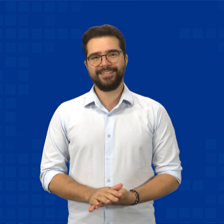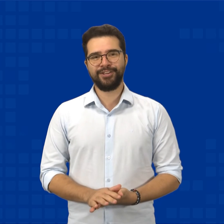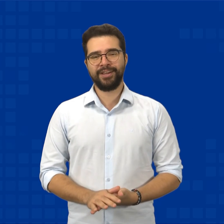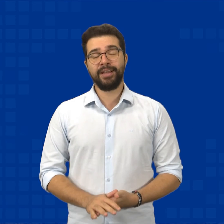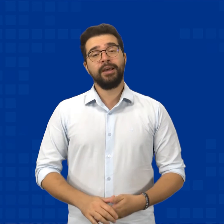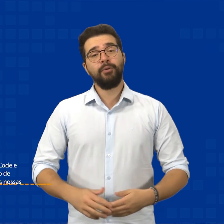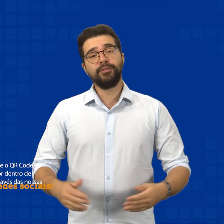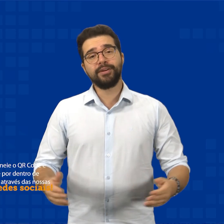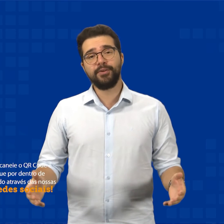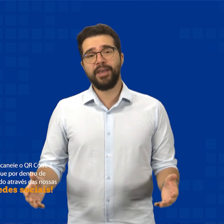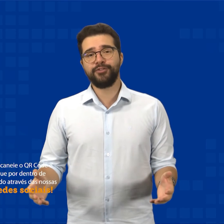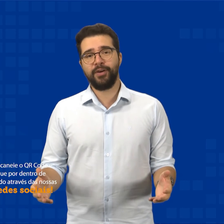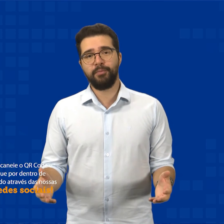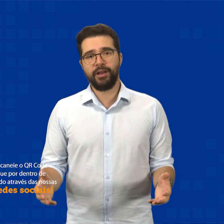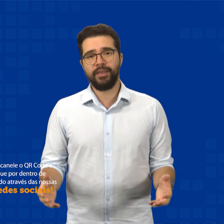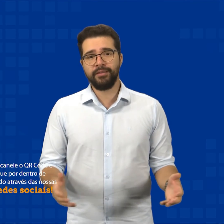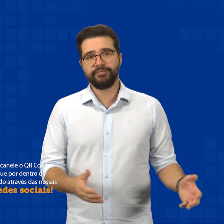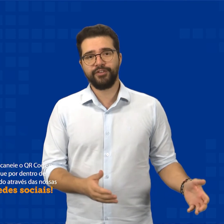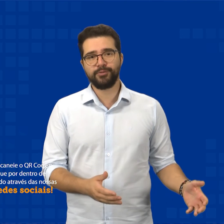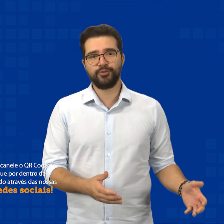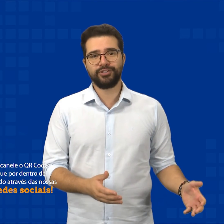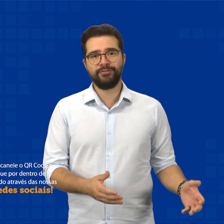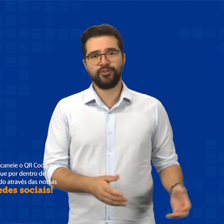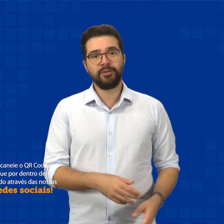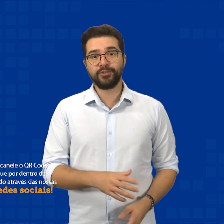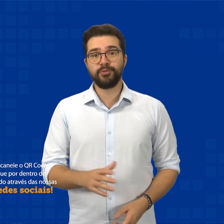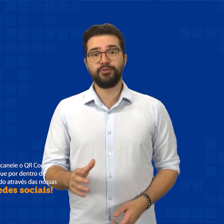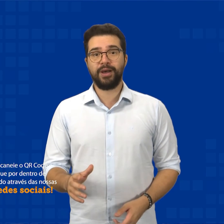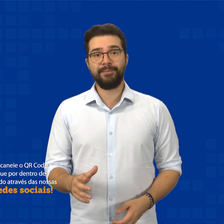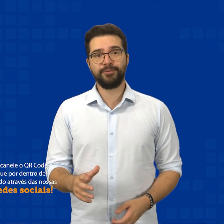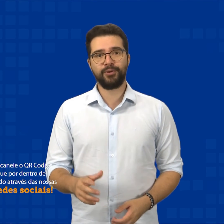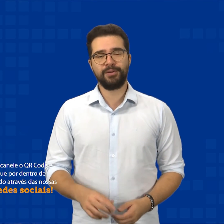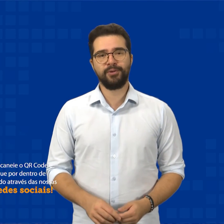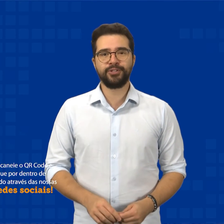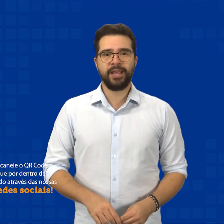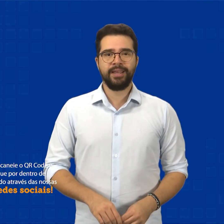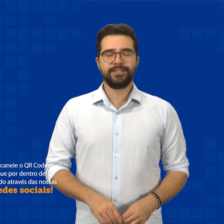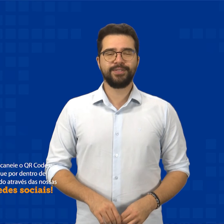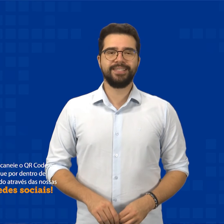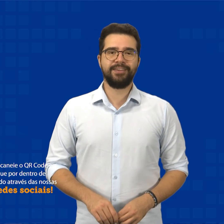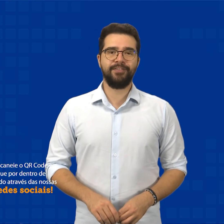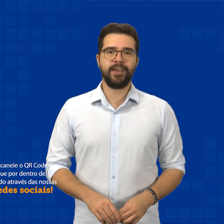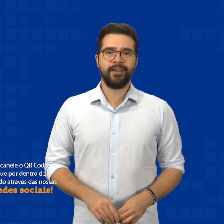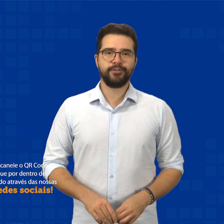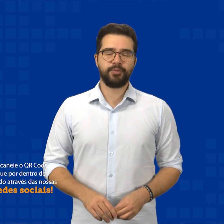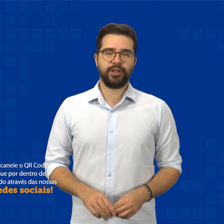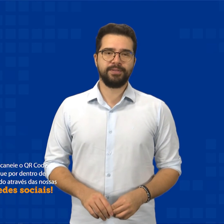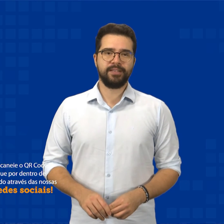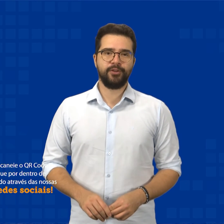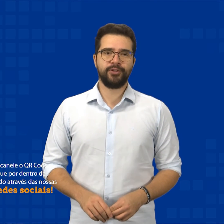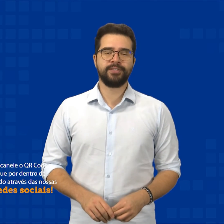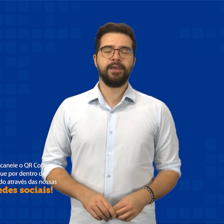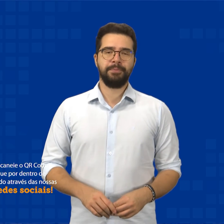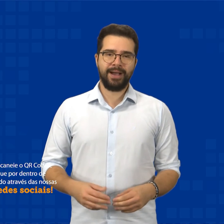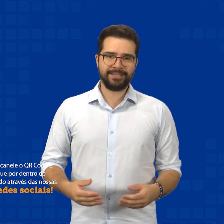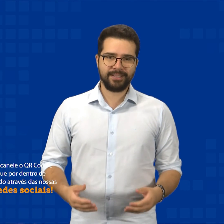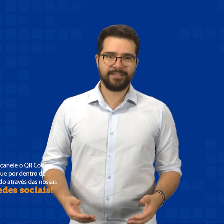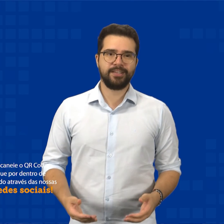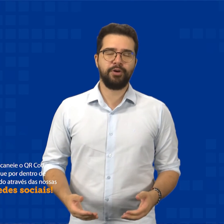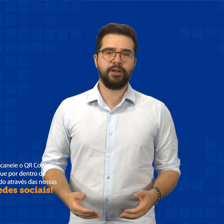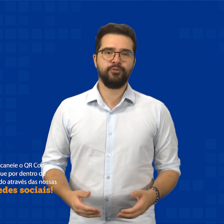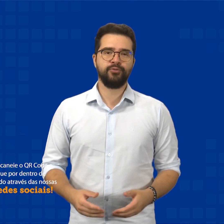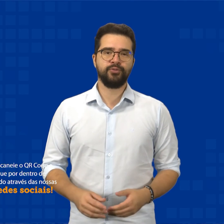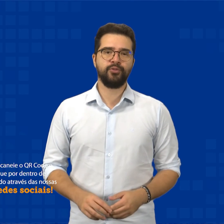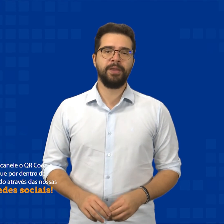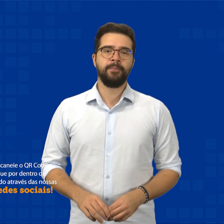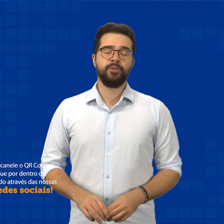bacana essa dica. O Educação em Rede fica por aqui. Fechamos com chave de ouro. Passou muito rápido o programa hoje. Se você quiser ver os programas anteriores, basta acessar